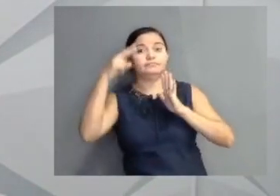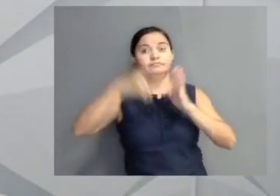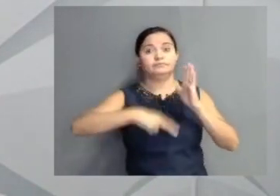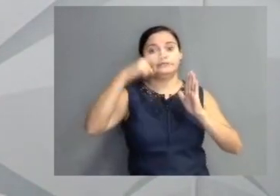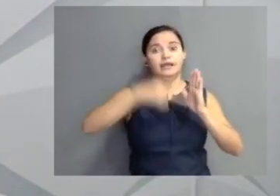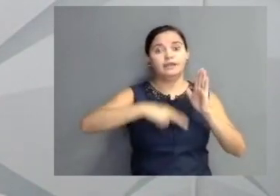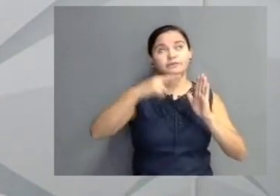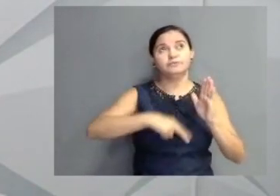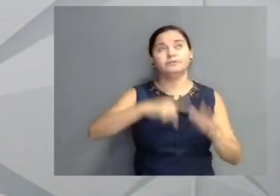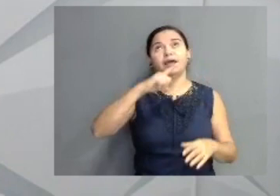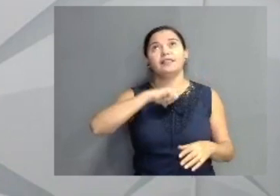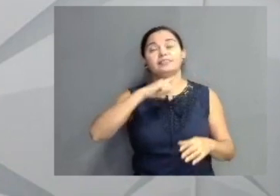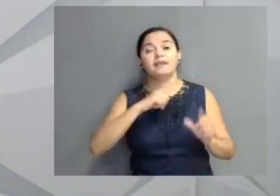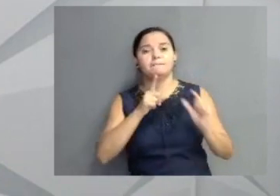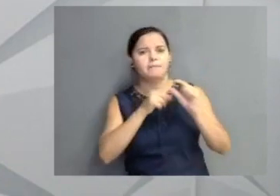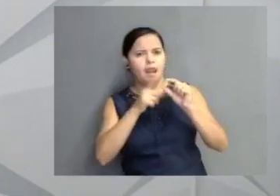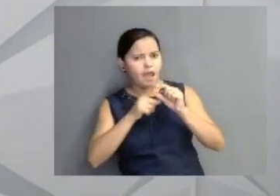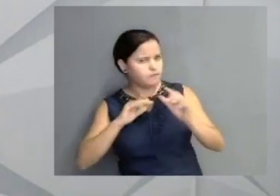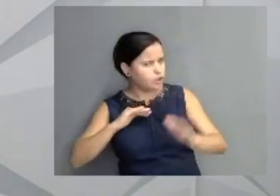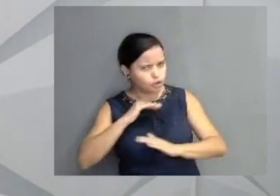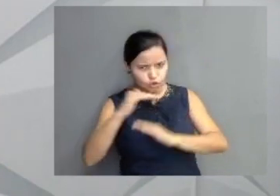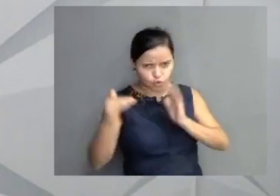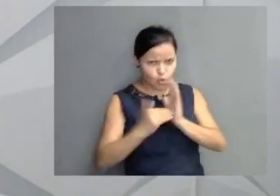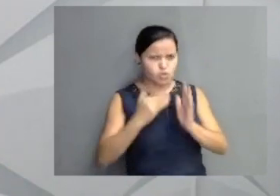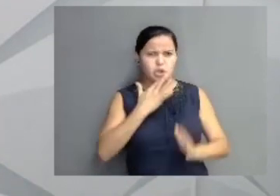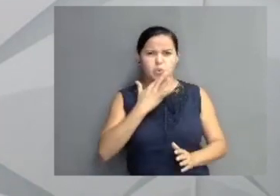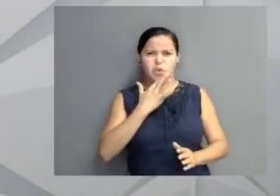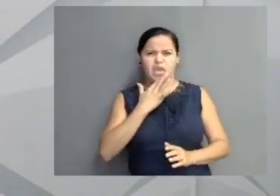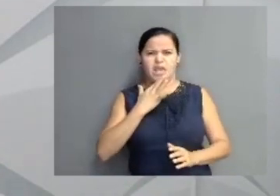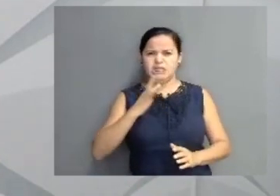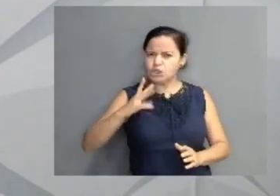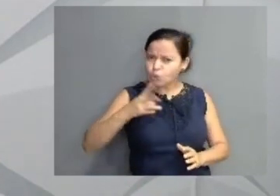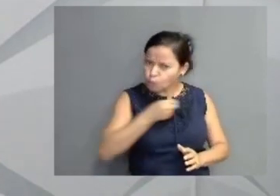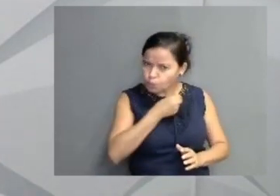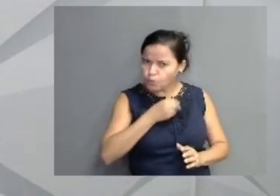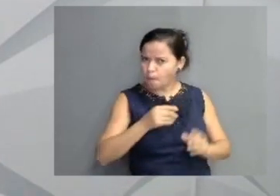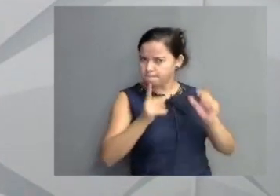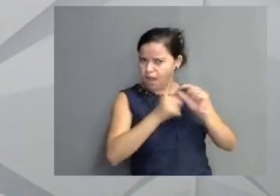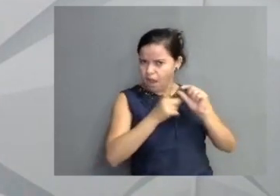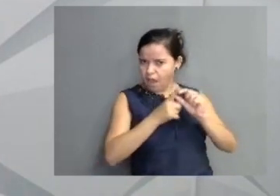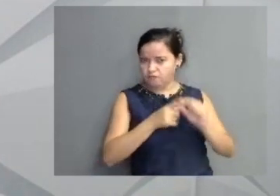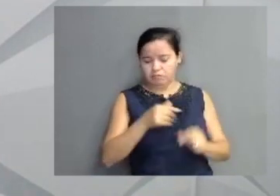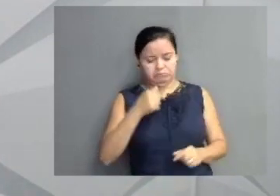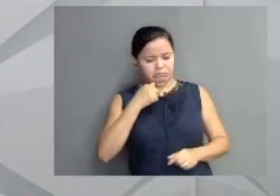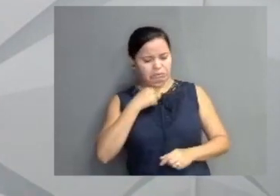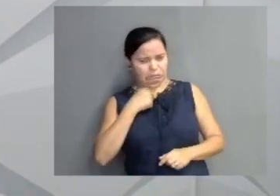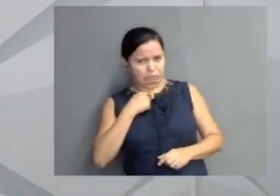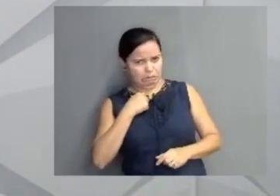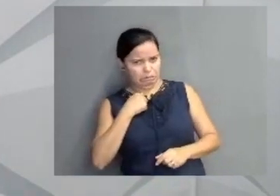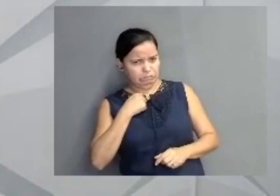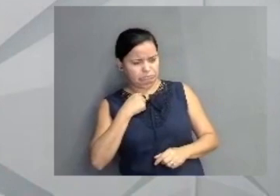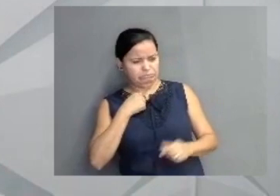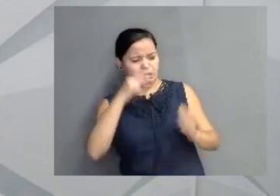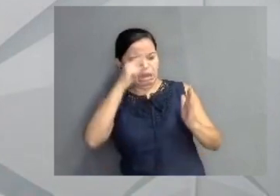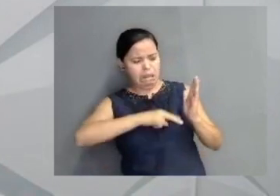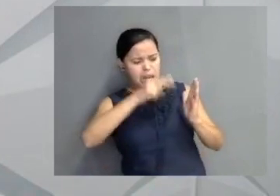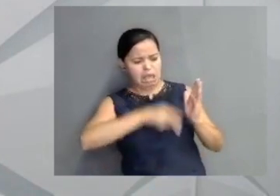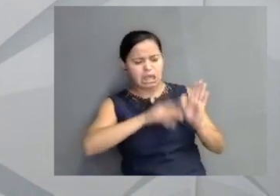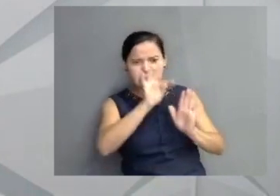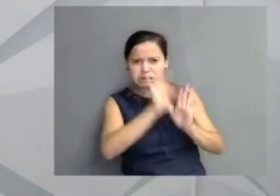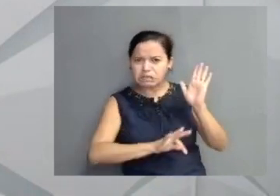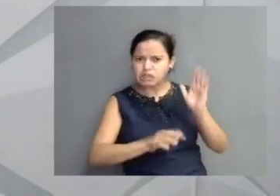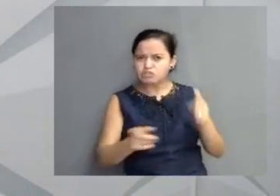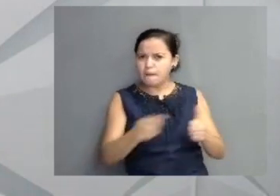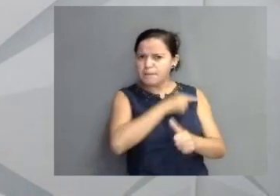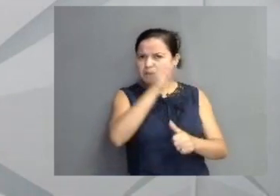se você soube, né, o significado de todas. Mas eu, particularmente, a primeira vez que eu li esse texto, eu não lembrei, né, do significado,